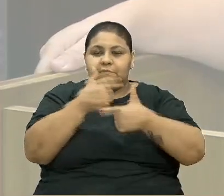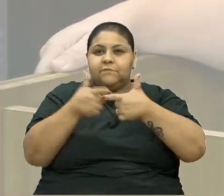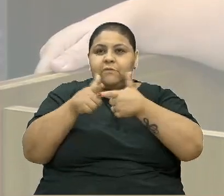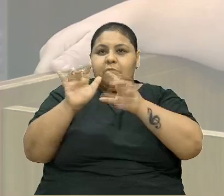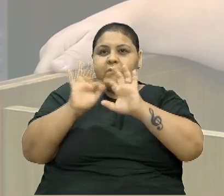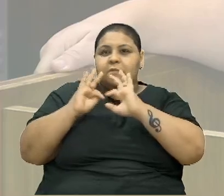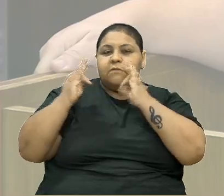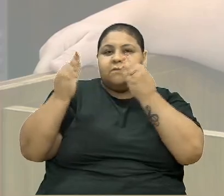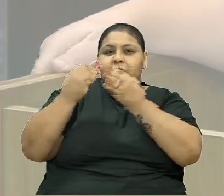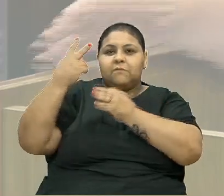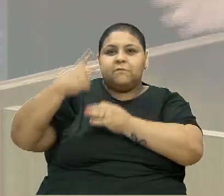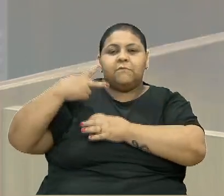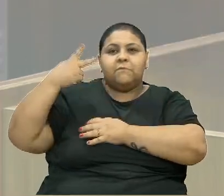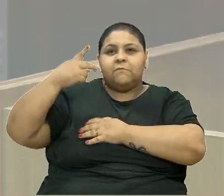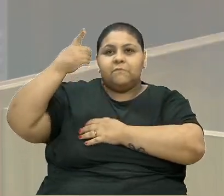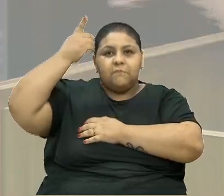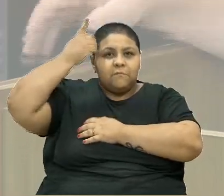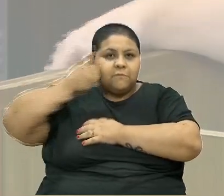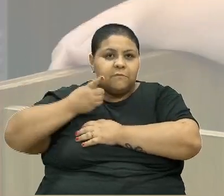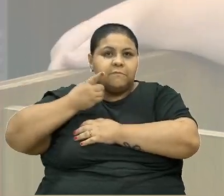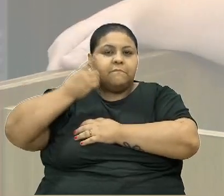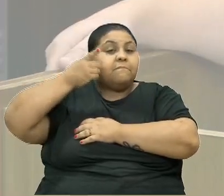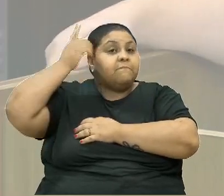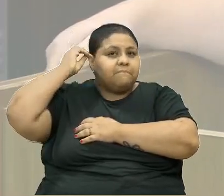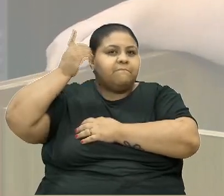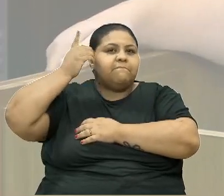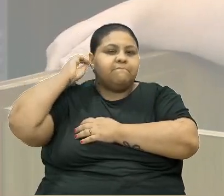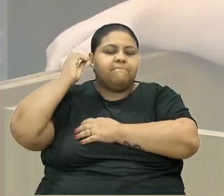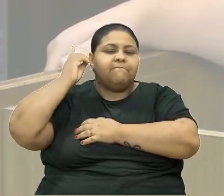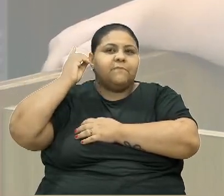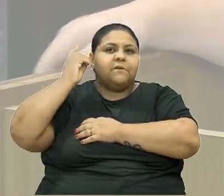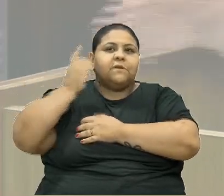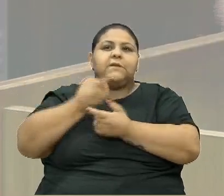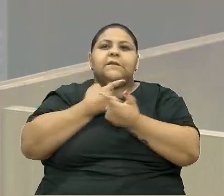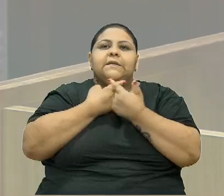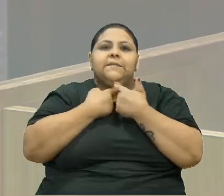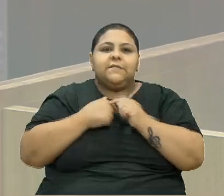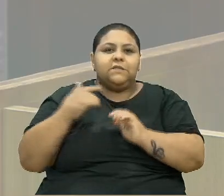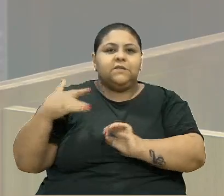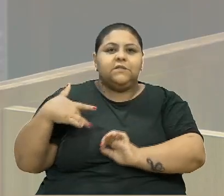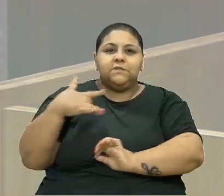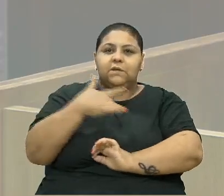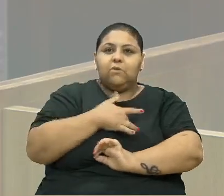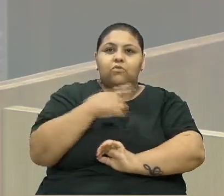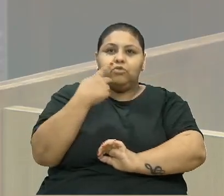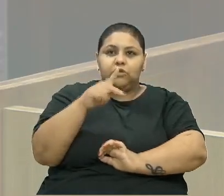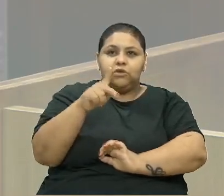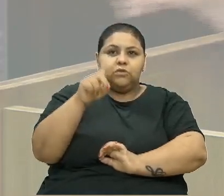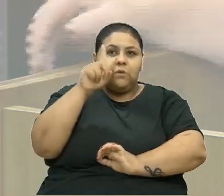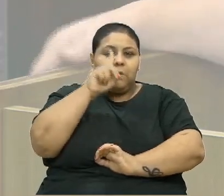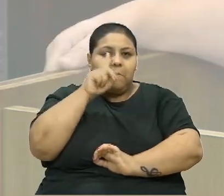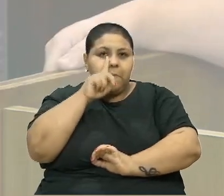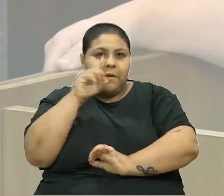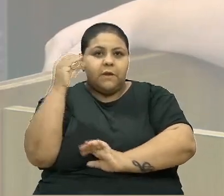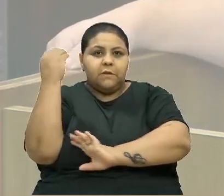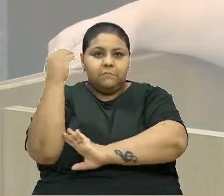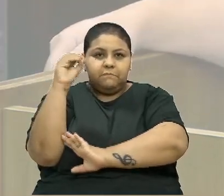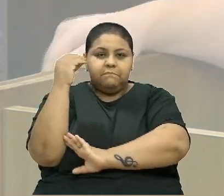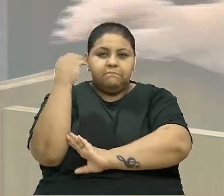família, vereador Lucas, e desejo muita saúde à sua mãe, que está em Porto Alegre, pelo que eu sei, depois eu vou lhe passar a